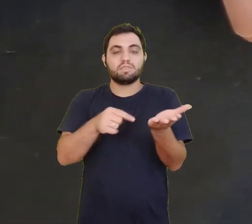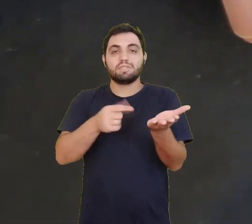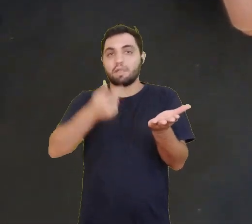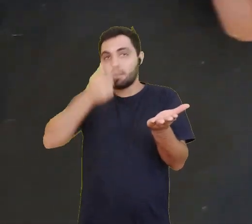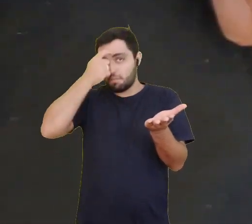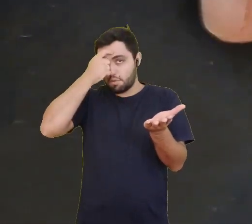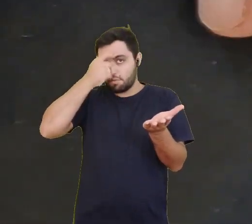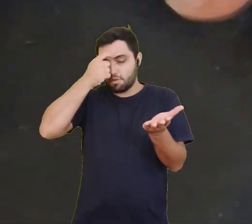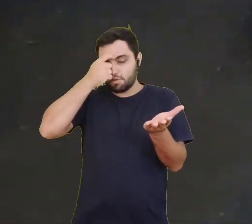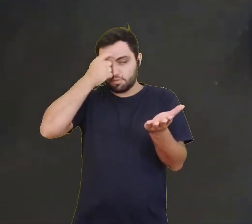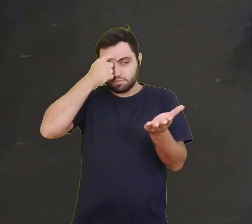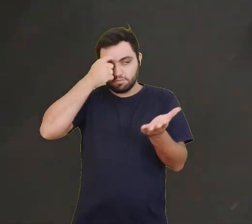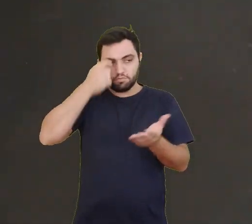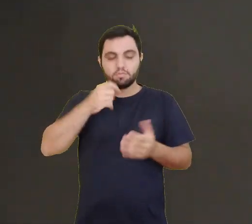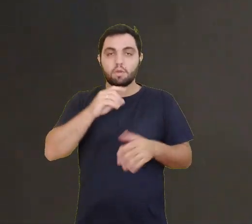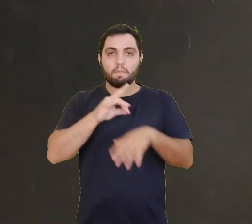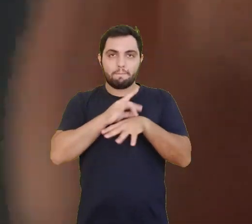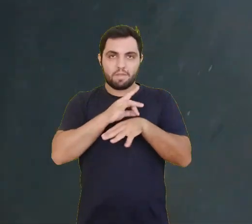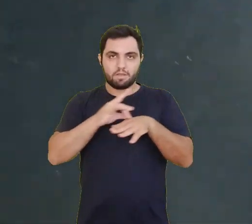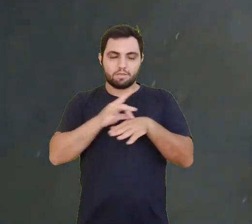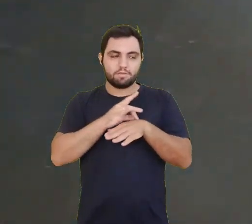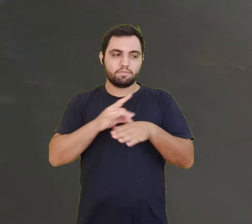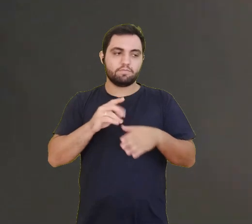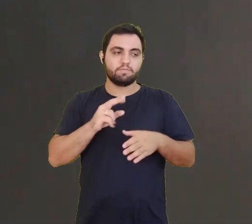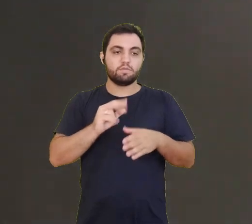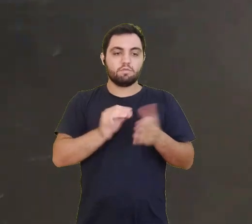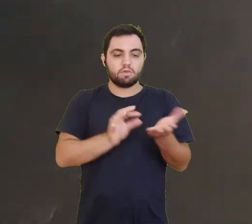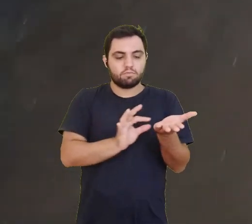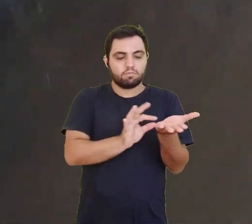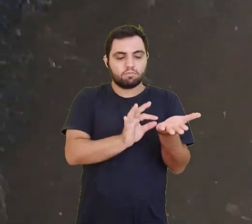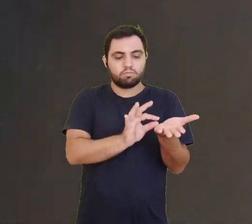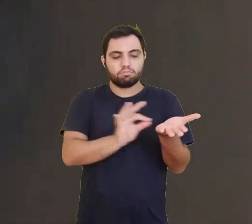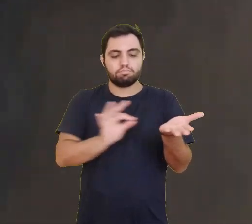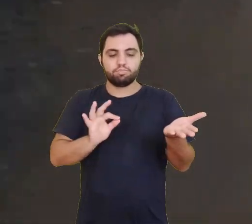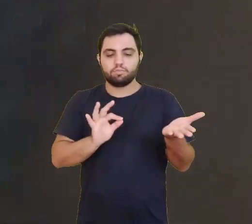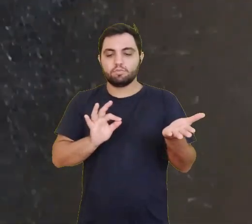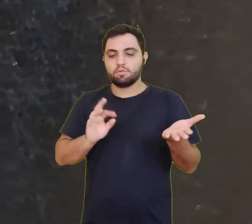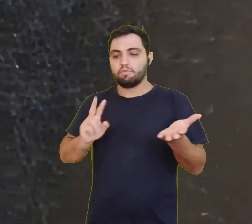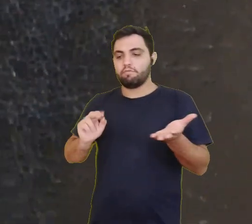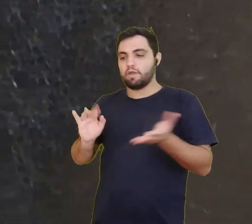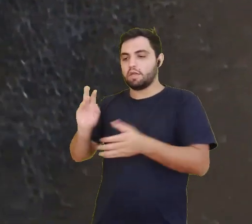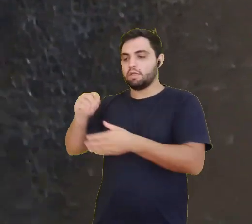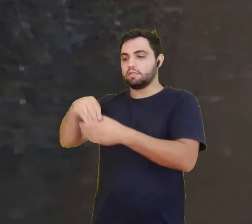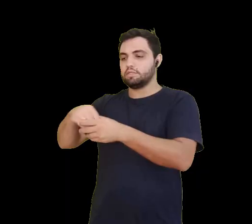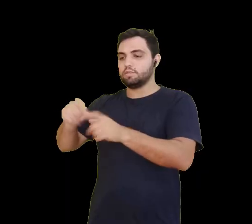memóriazinha. Essa memóriazinha vai ser tirada daqui para ser colocada na máquina.